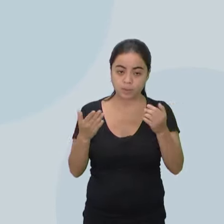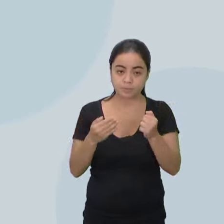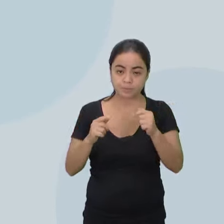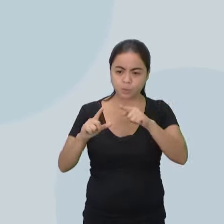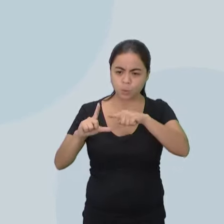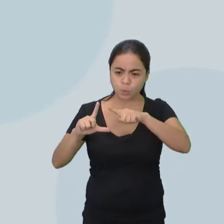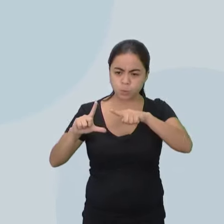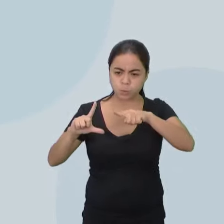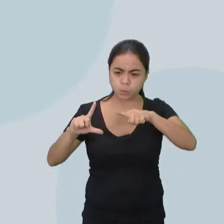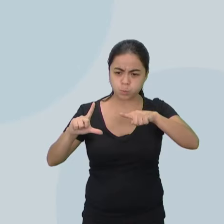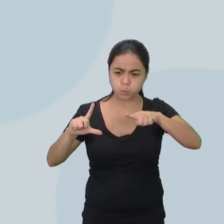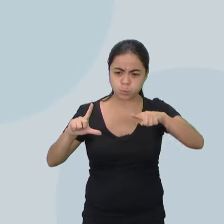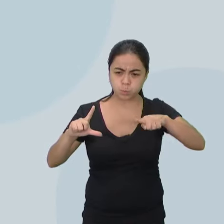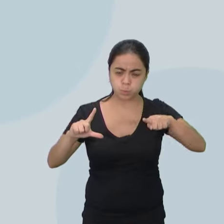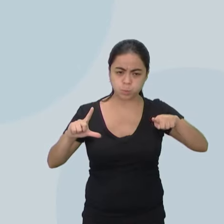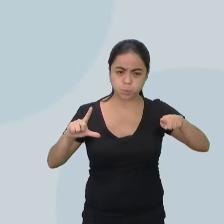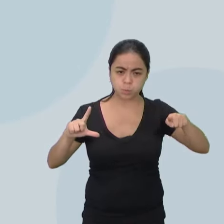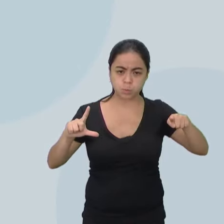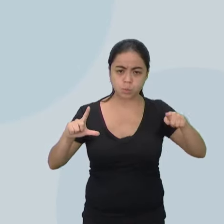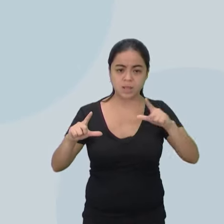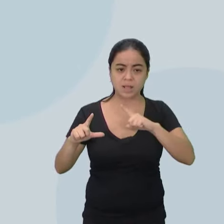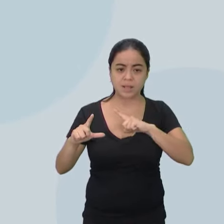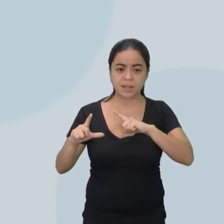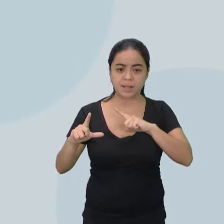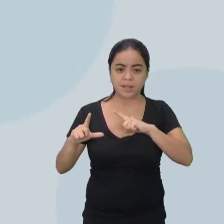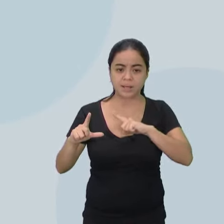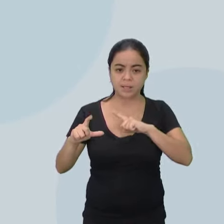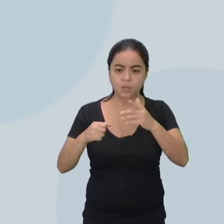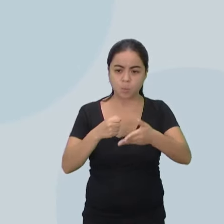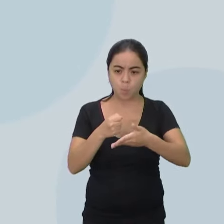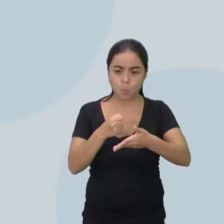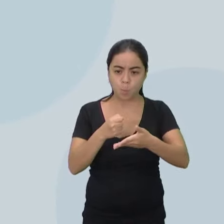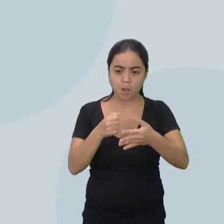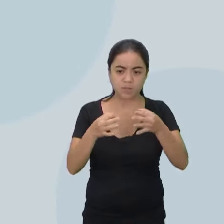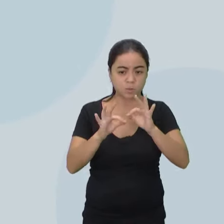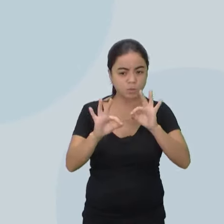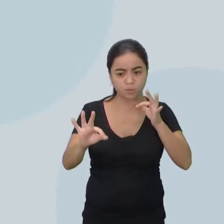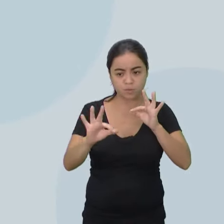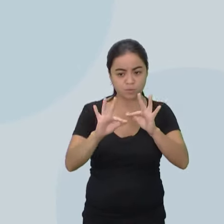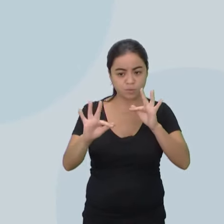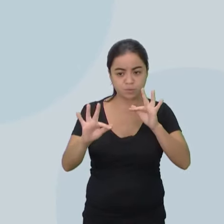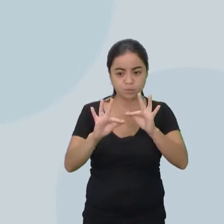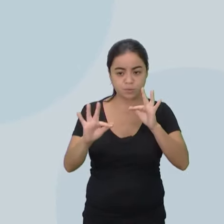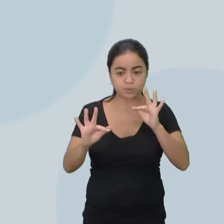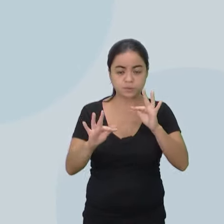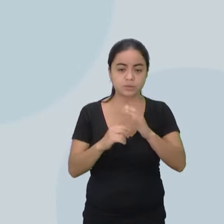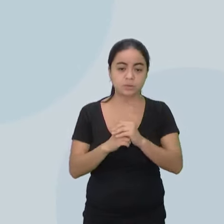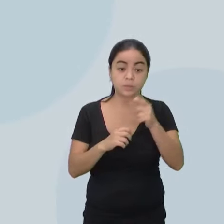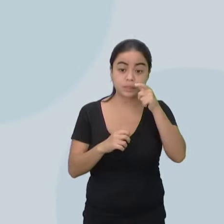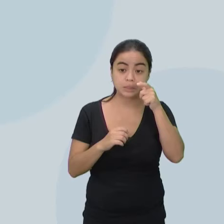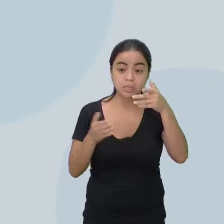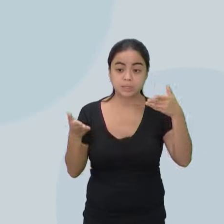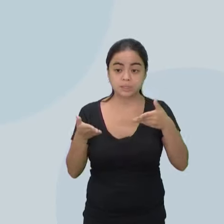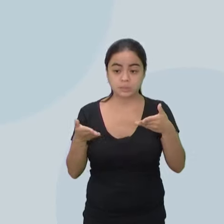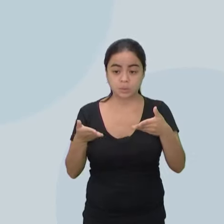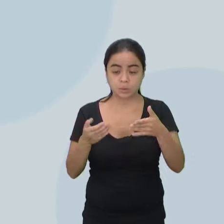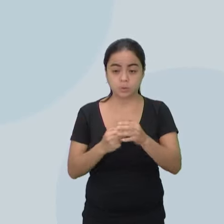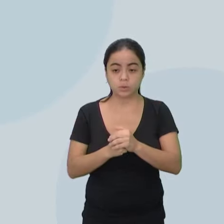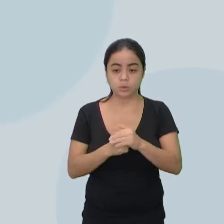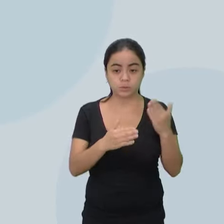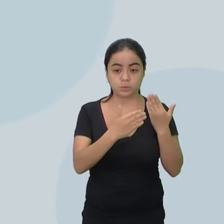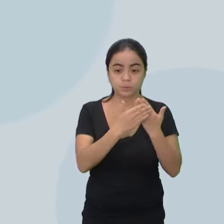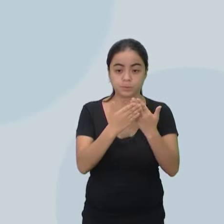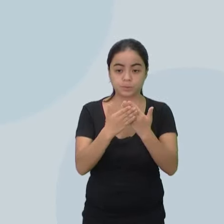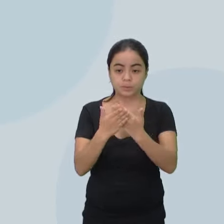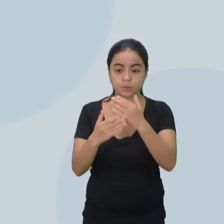mais sofisticados, ele tem um princípio físico que é o que a gente vai falar hoje, que é o que interessa para a gente no estudo aí